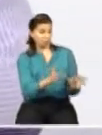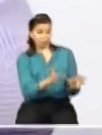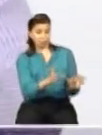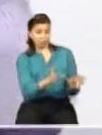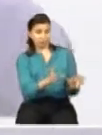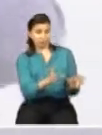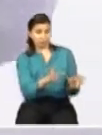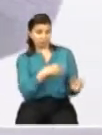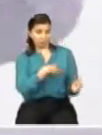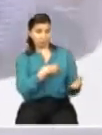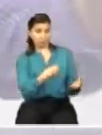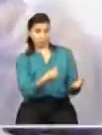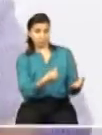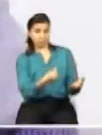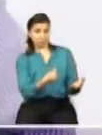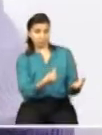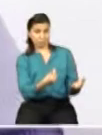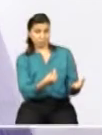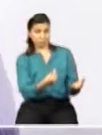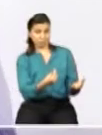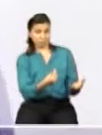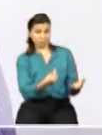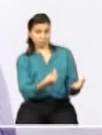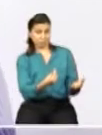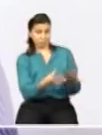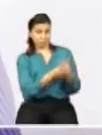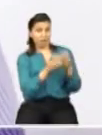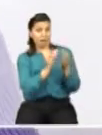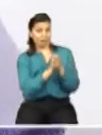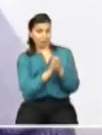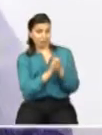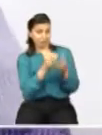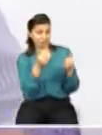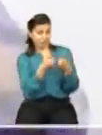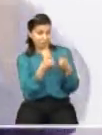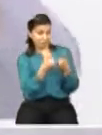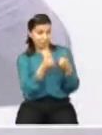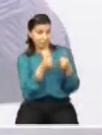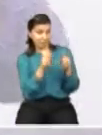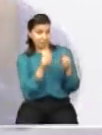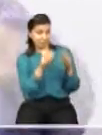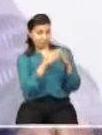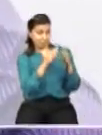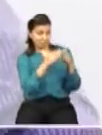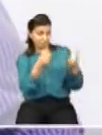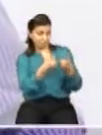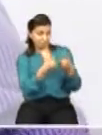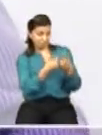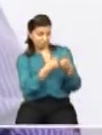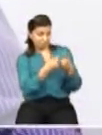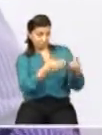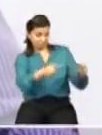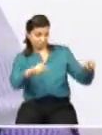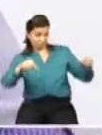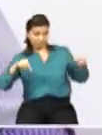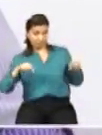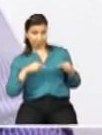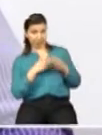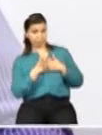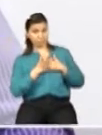casar e morar em volta da minha propriedade. Cada um procura o seu